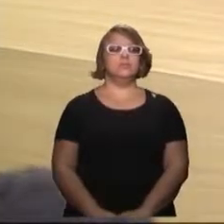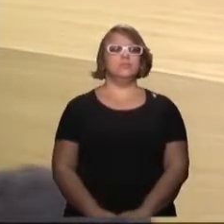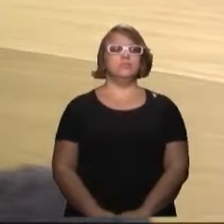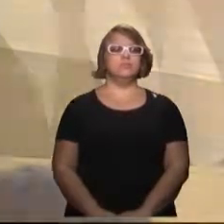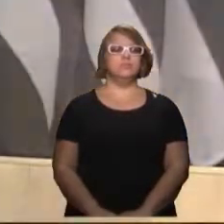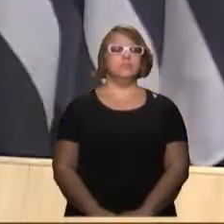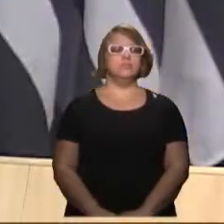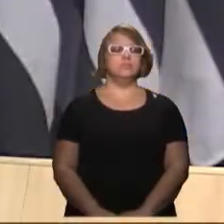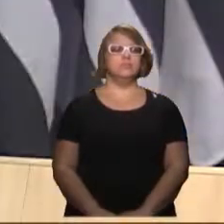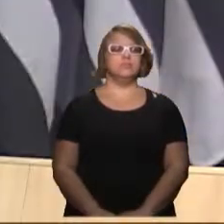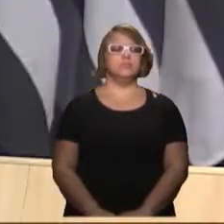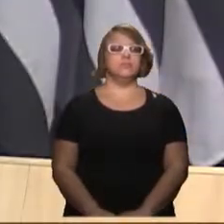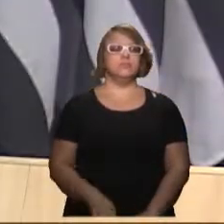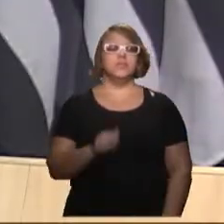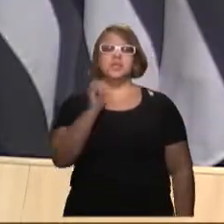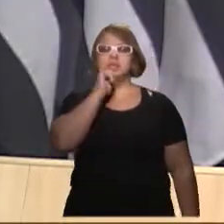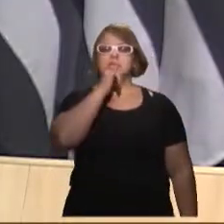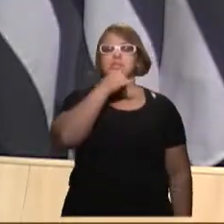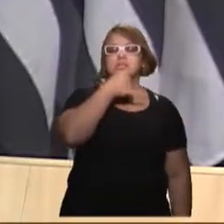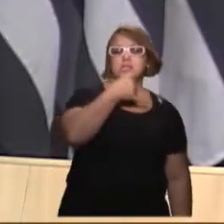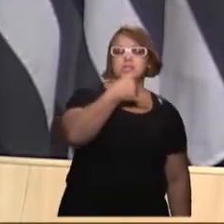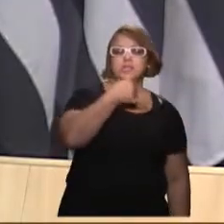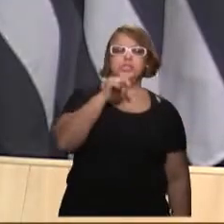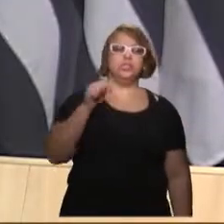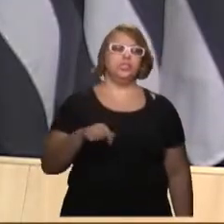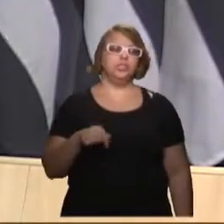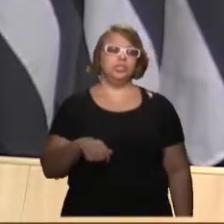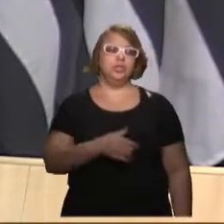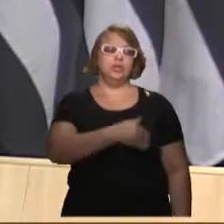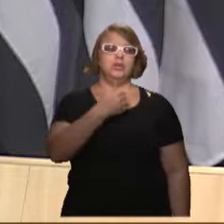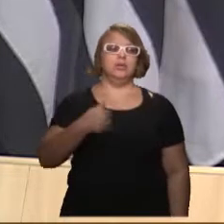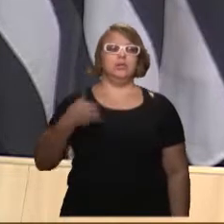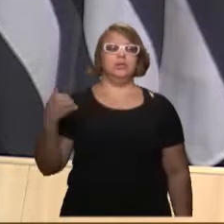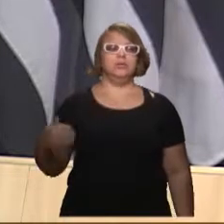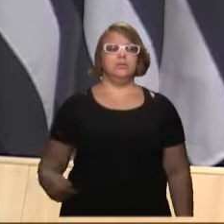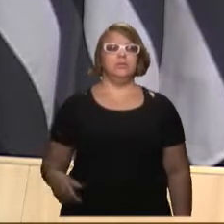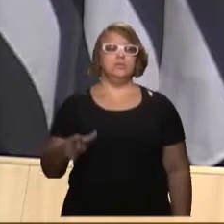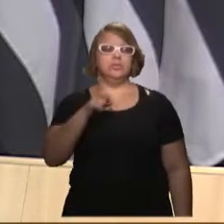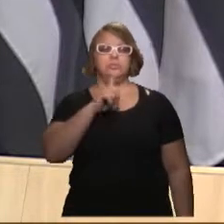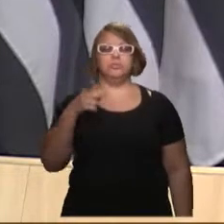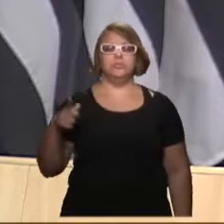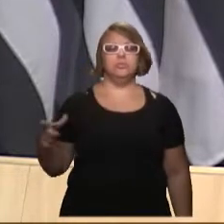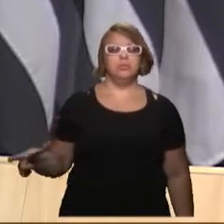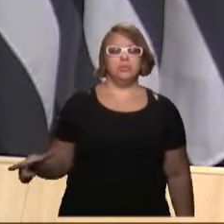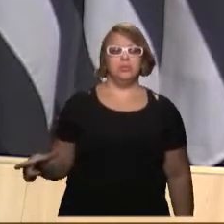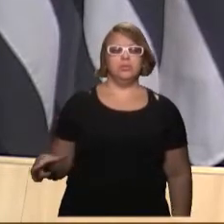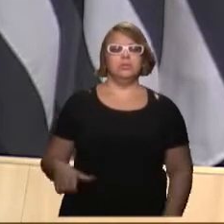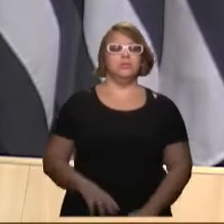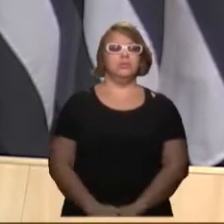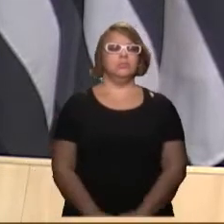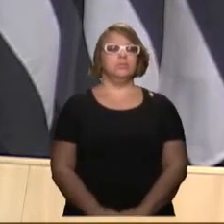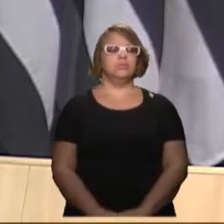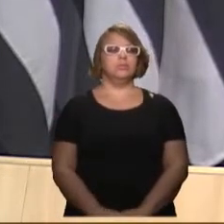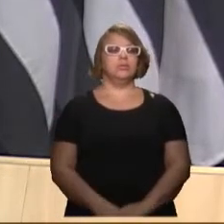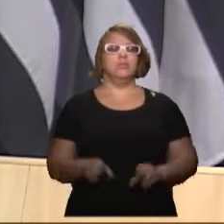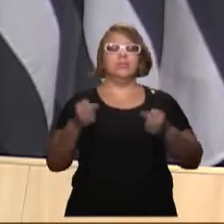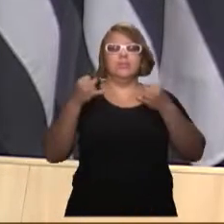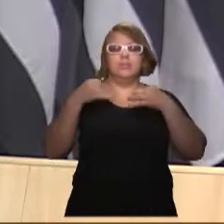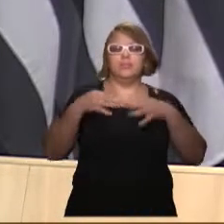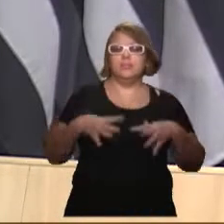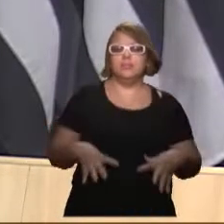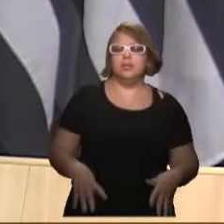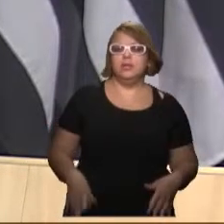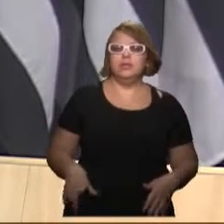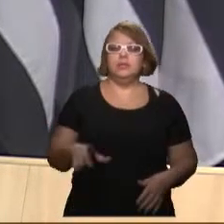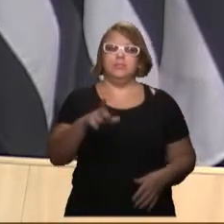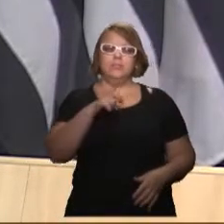nós temos uma dificuldade dentro do mecanismo municipal em garantir isso, né? Porque as justificativas que nós temos hoje é que hoje a